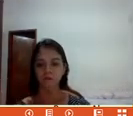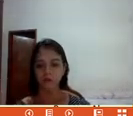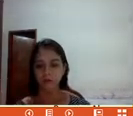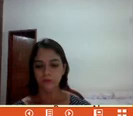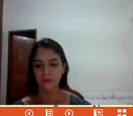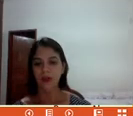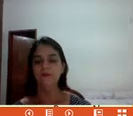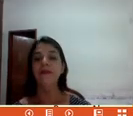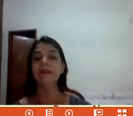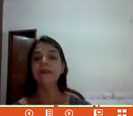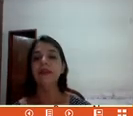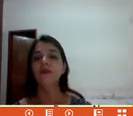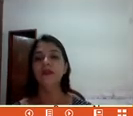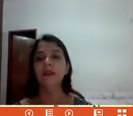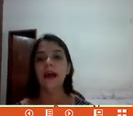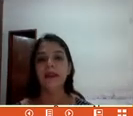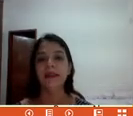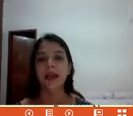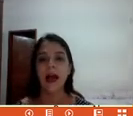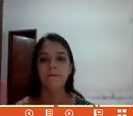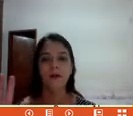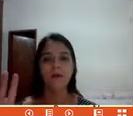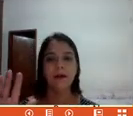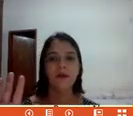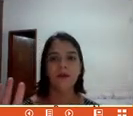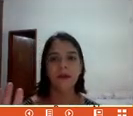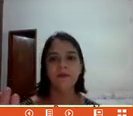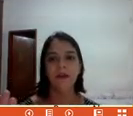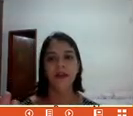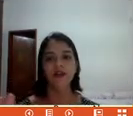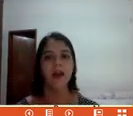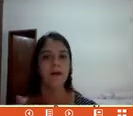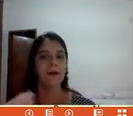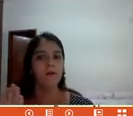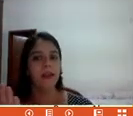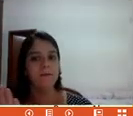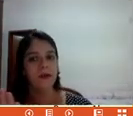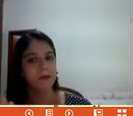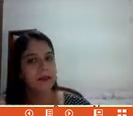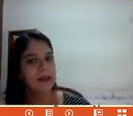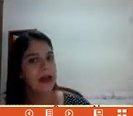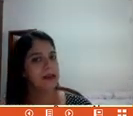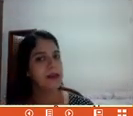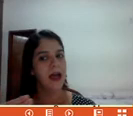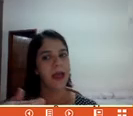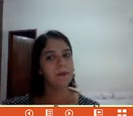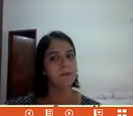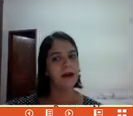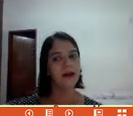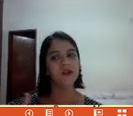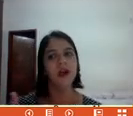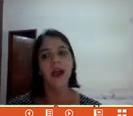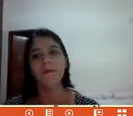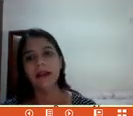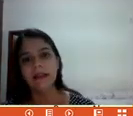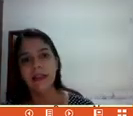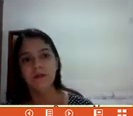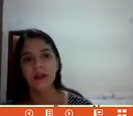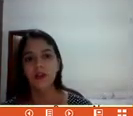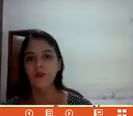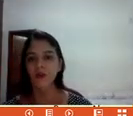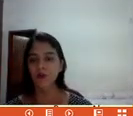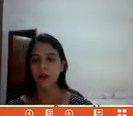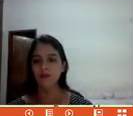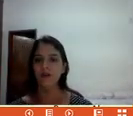vai fazer os sinais. A palma da mão é para frente, a palma da mão é para trás, é para baixo, é para